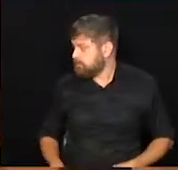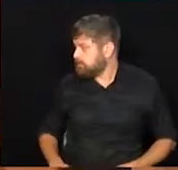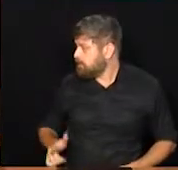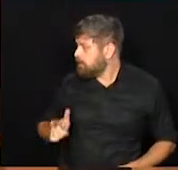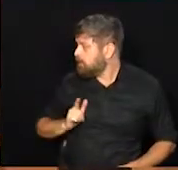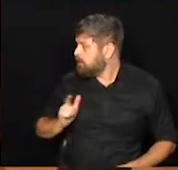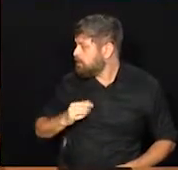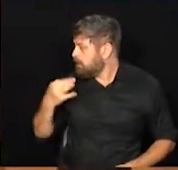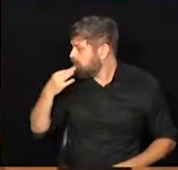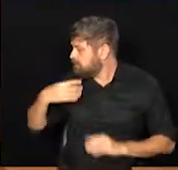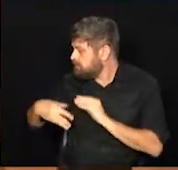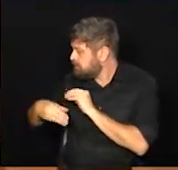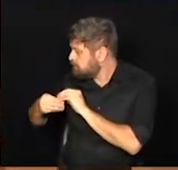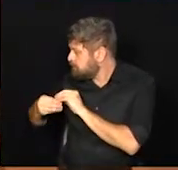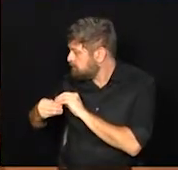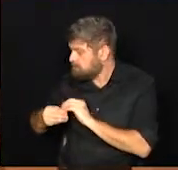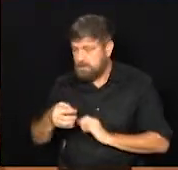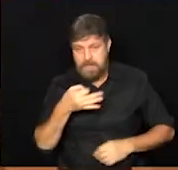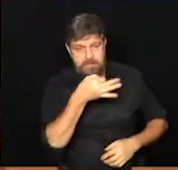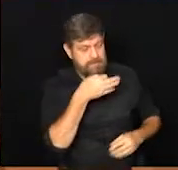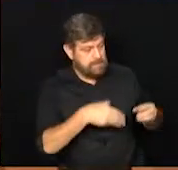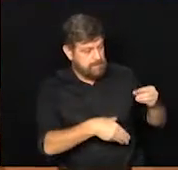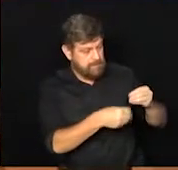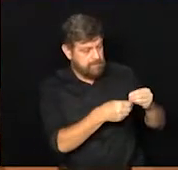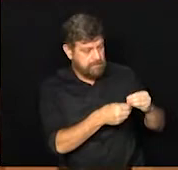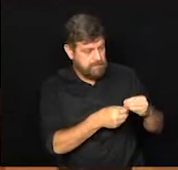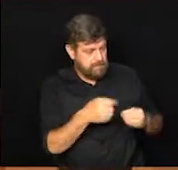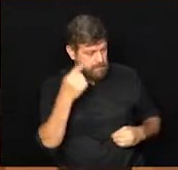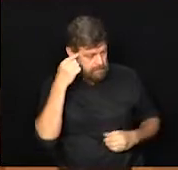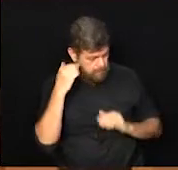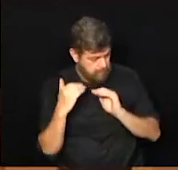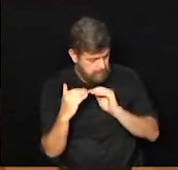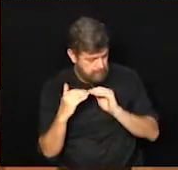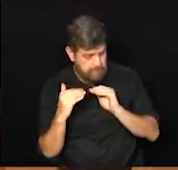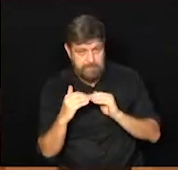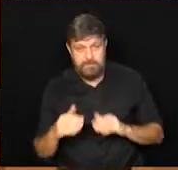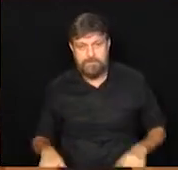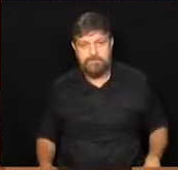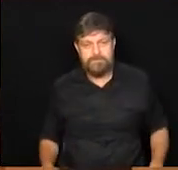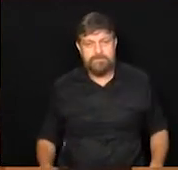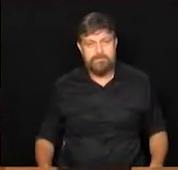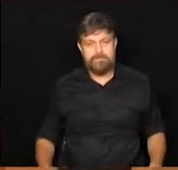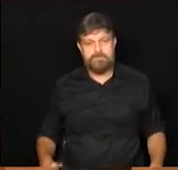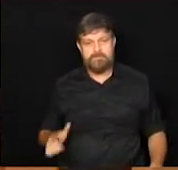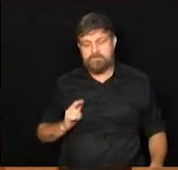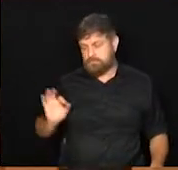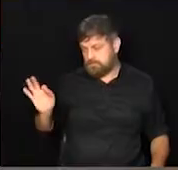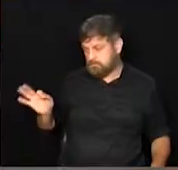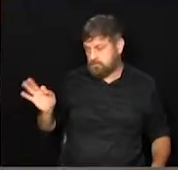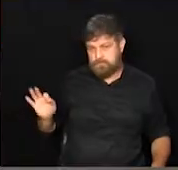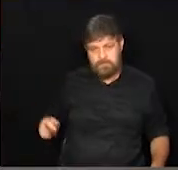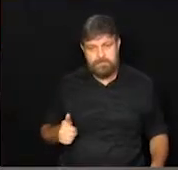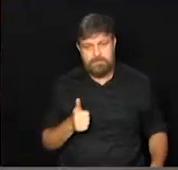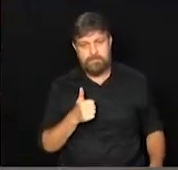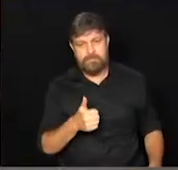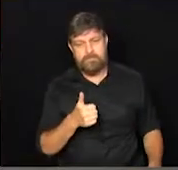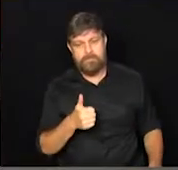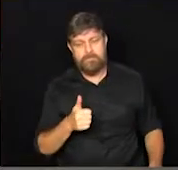outro encaminhamento, se tem acordo com os encaminhamentos aqui propostos. Eu tenho acordo com o encaminhamento. Tá certo.